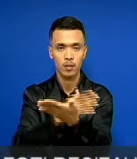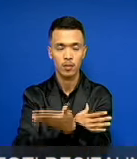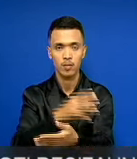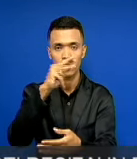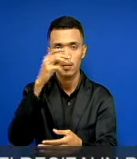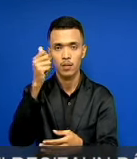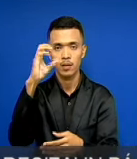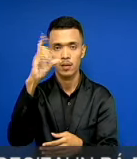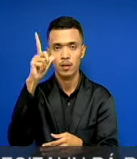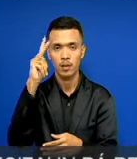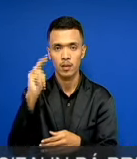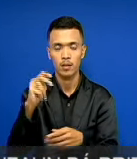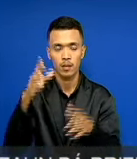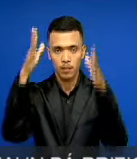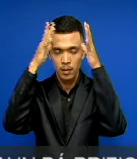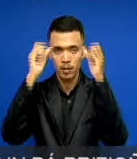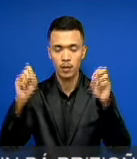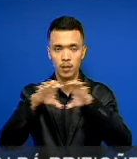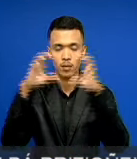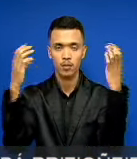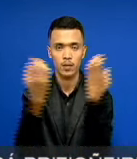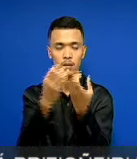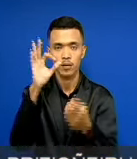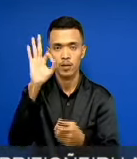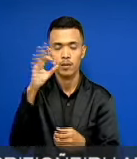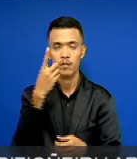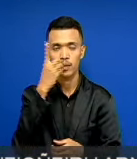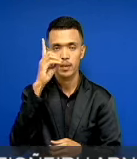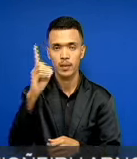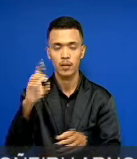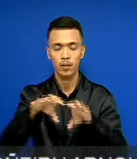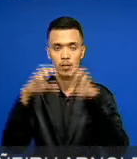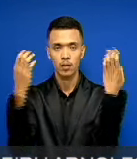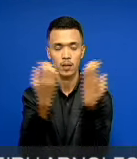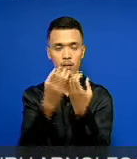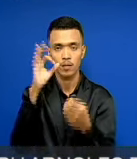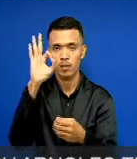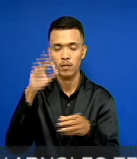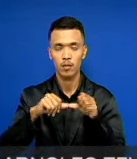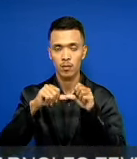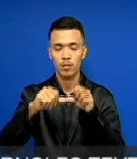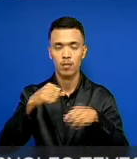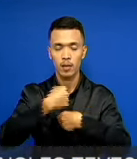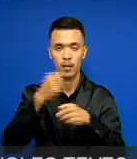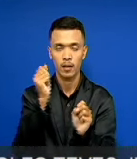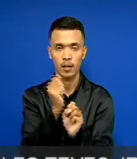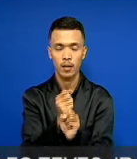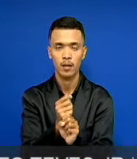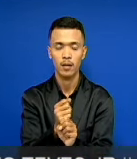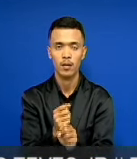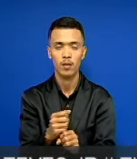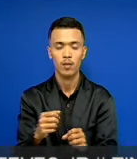Nacional. Presidente da Comissão EFE, Maria Barreto Hatetem. Comissão EFE continua a apreciação da redação final